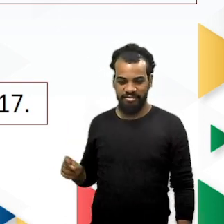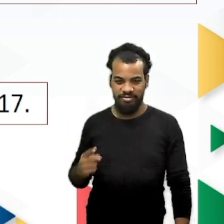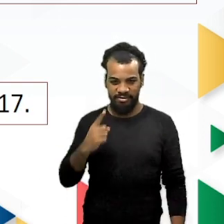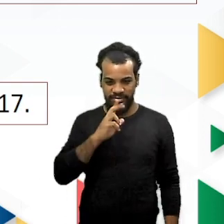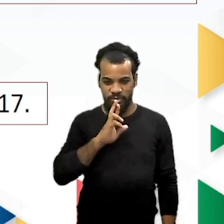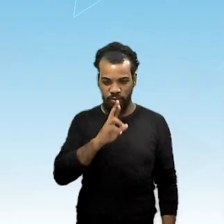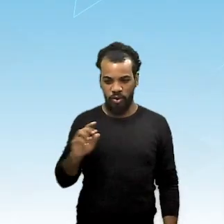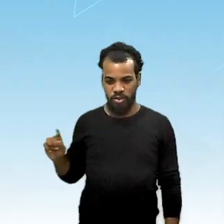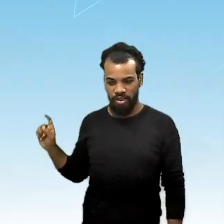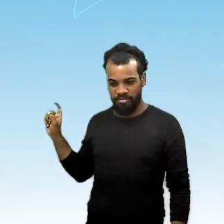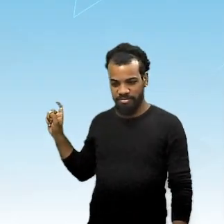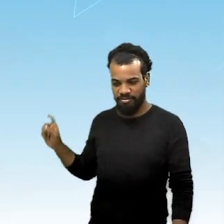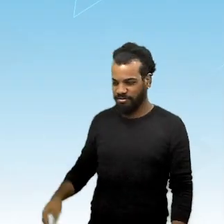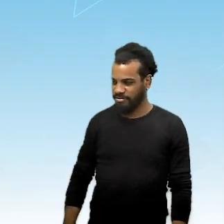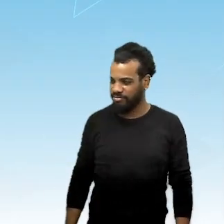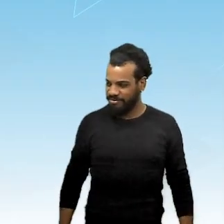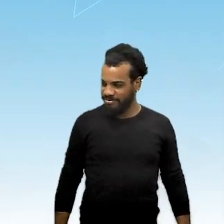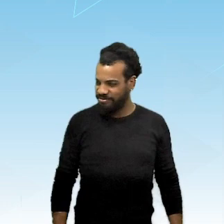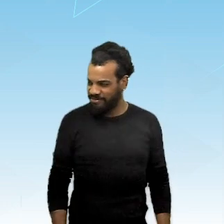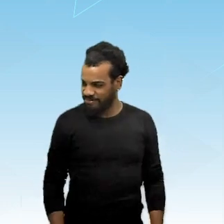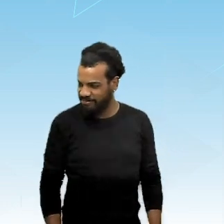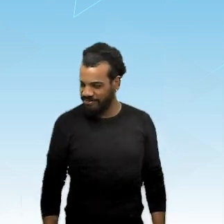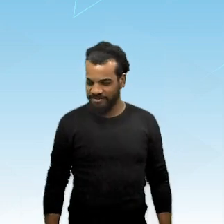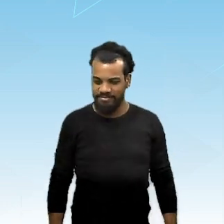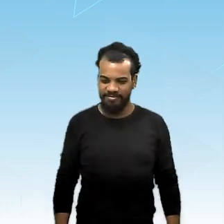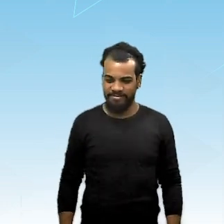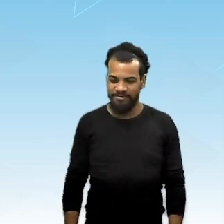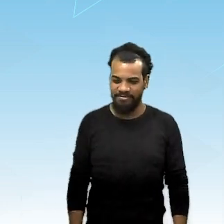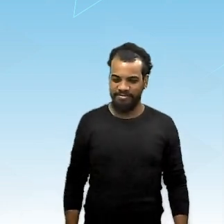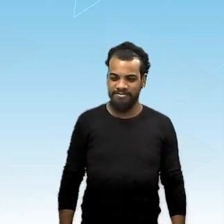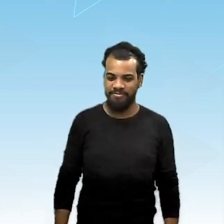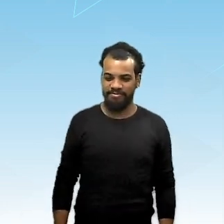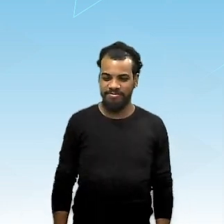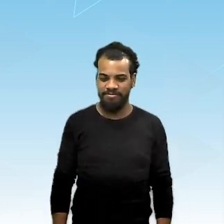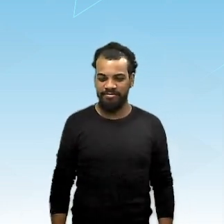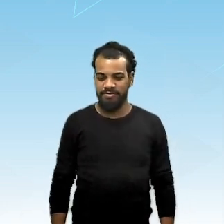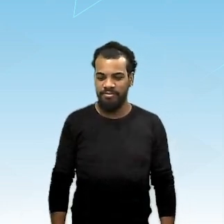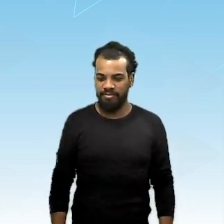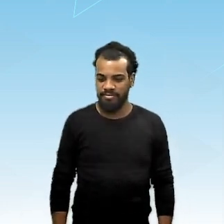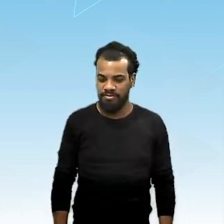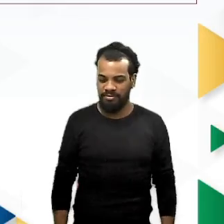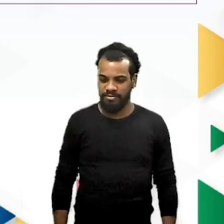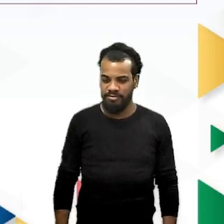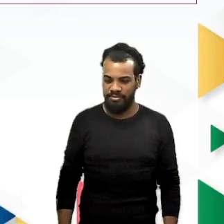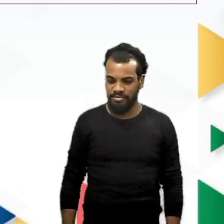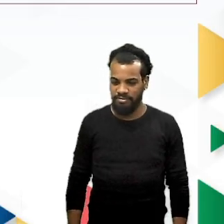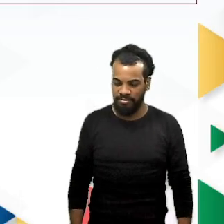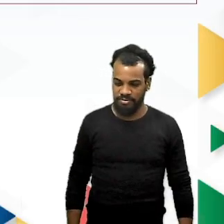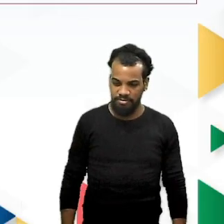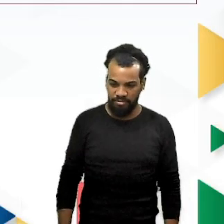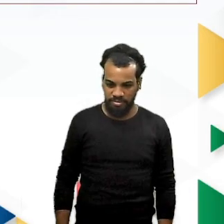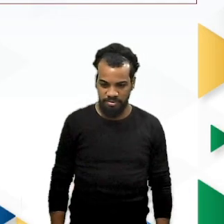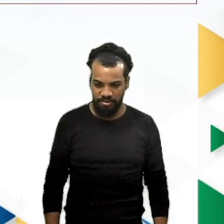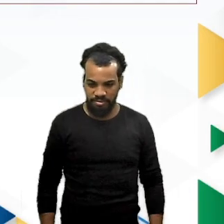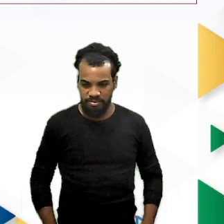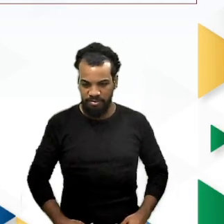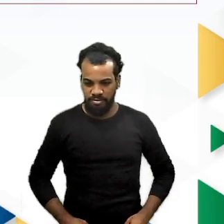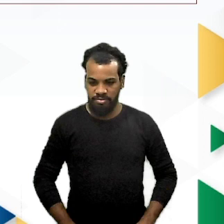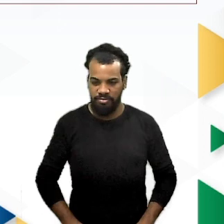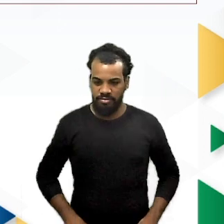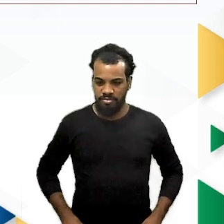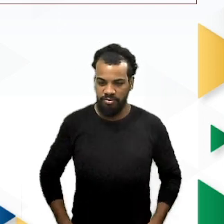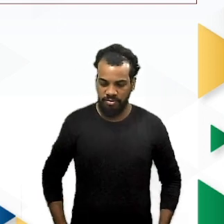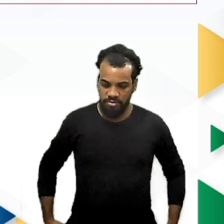como é fácil? Item A resolvido. Agora vamos para o item B. Ok? A2 vai ser